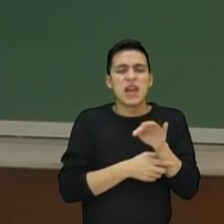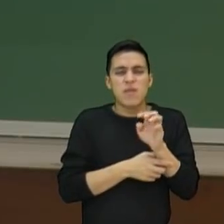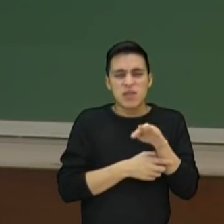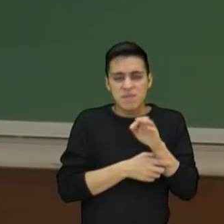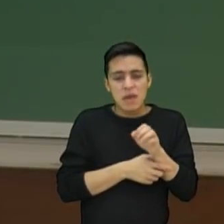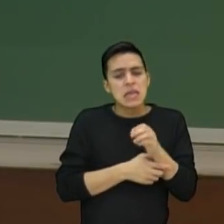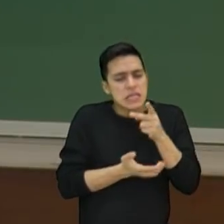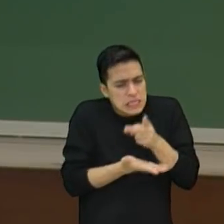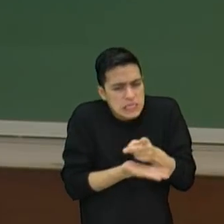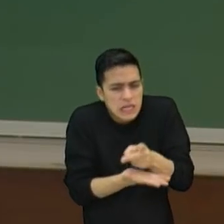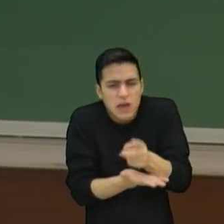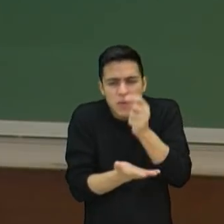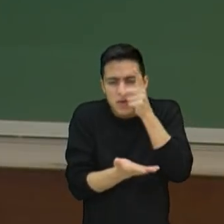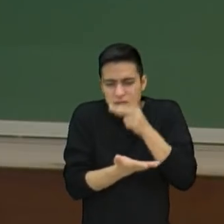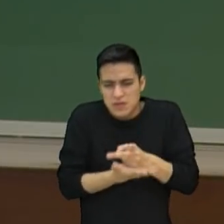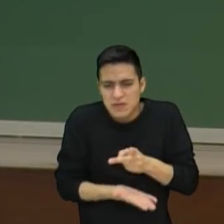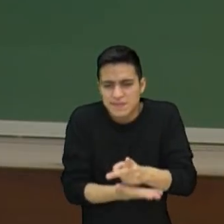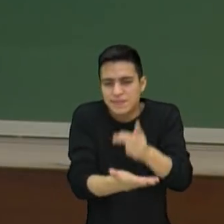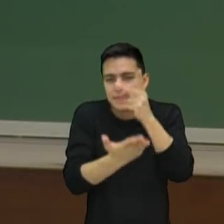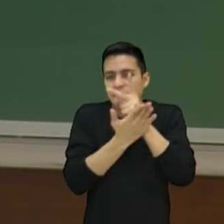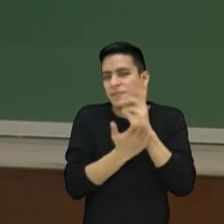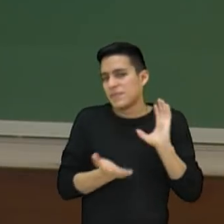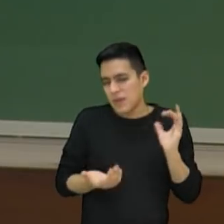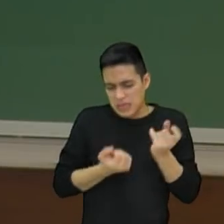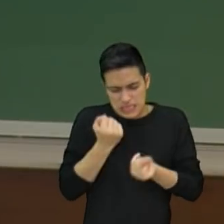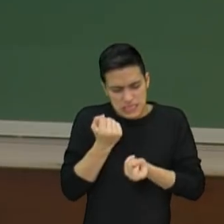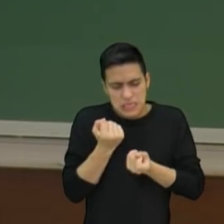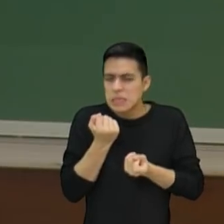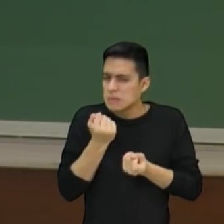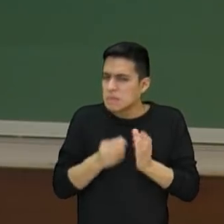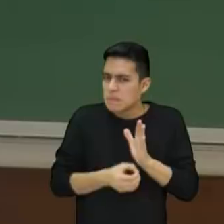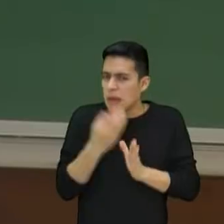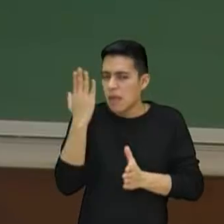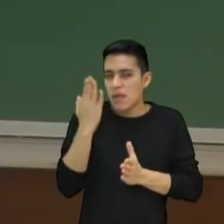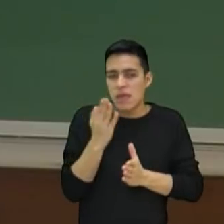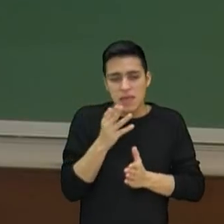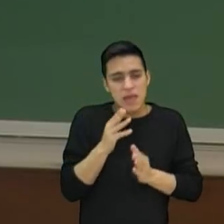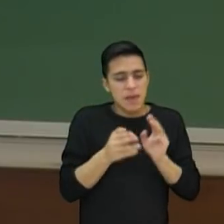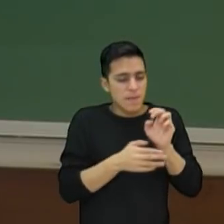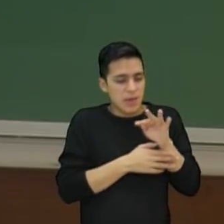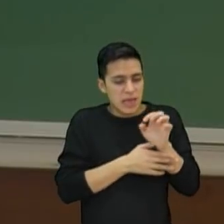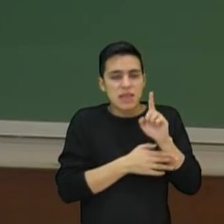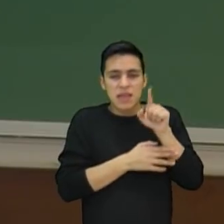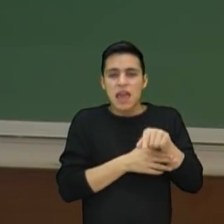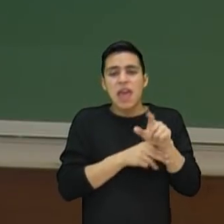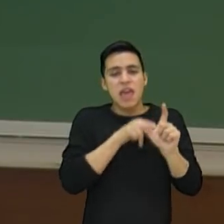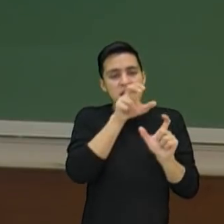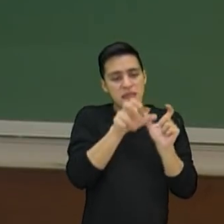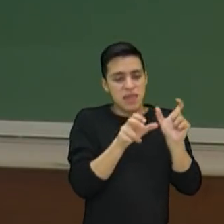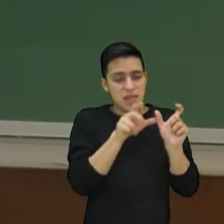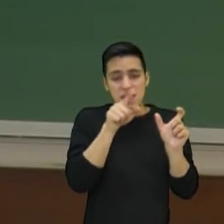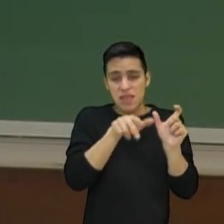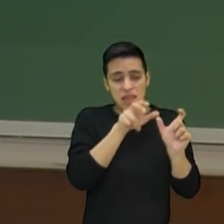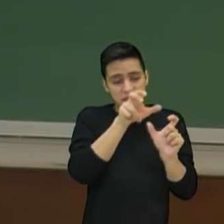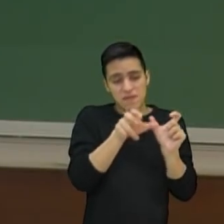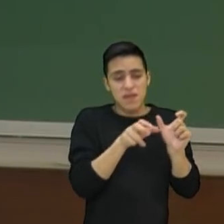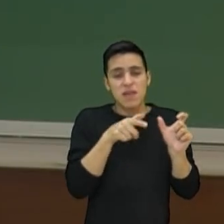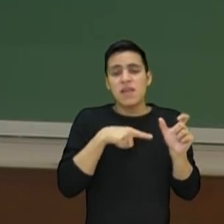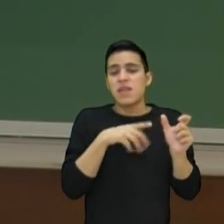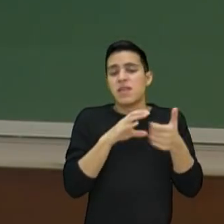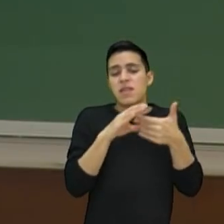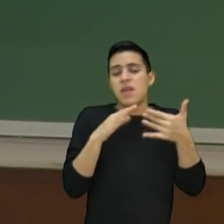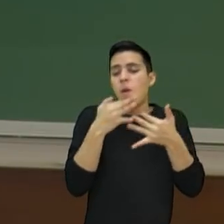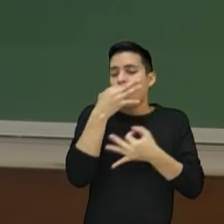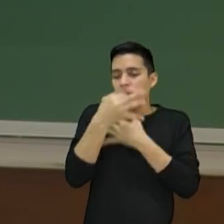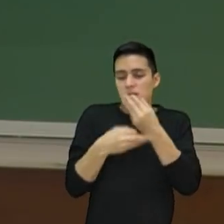falo quase sempre, né? Eu não disse sempre, mas eu disse quase sempre. Essas palavrinhas com mente são advérbios. E os advérbios, para característica, eles trazem opinião